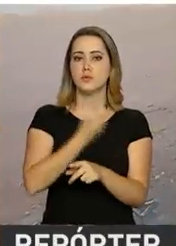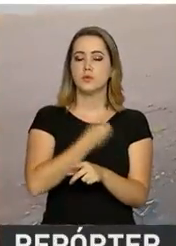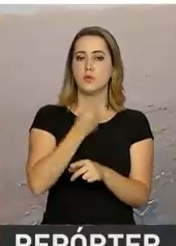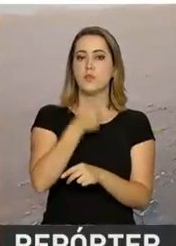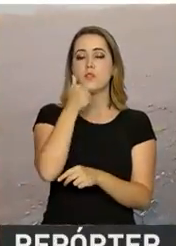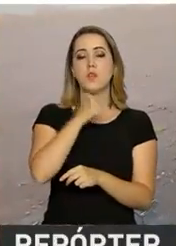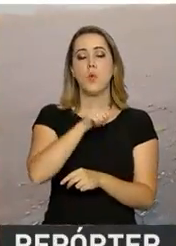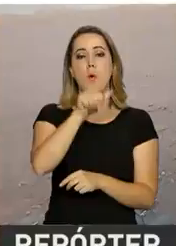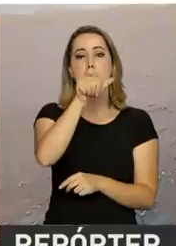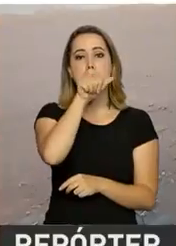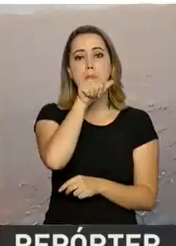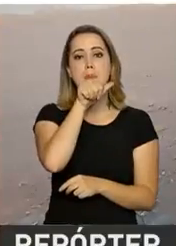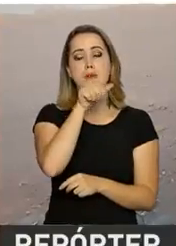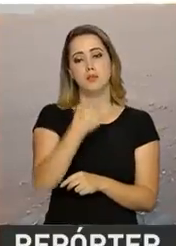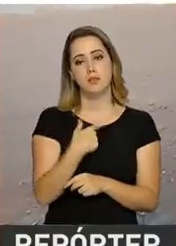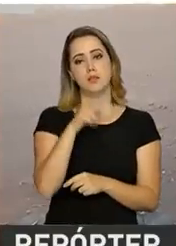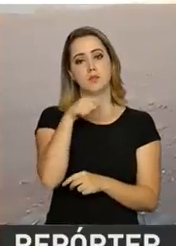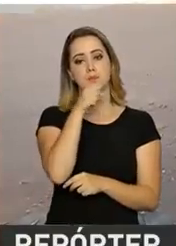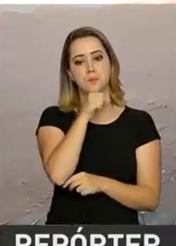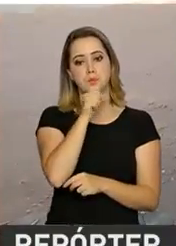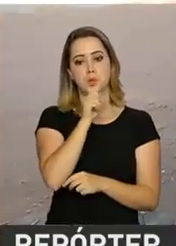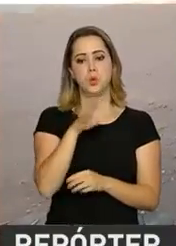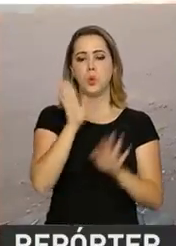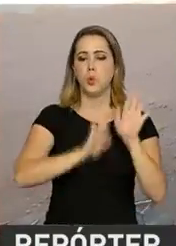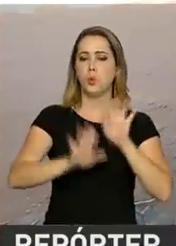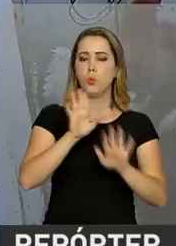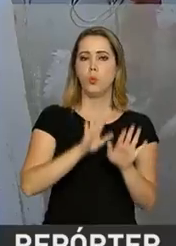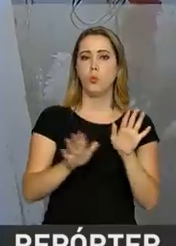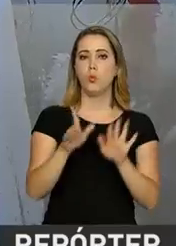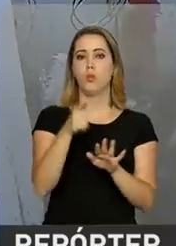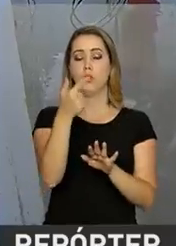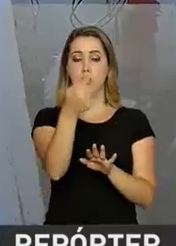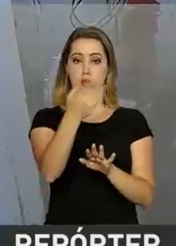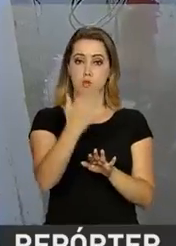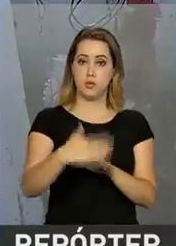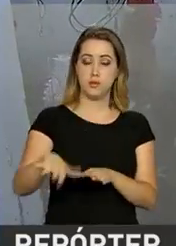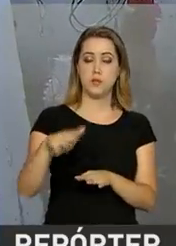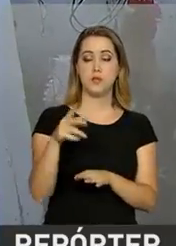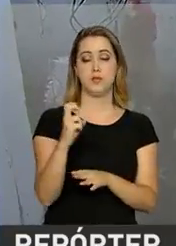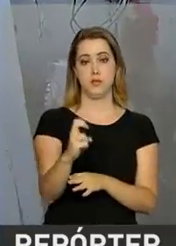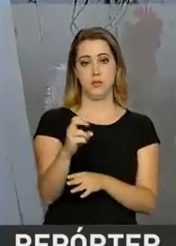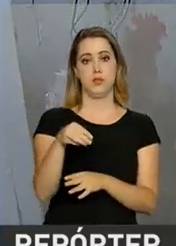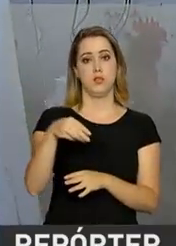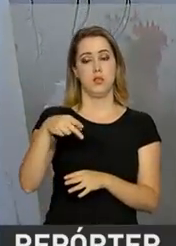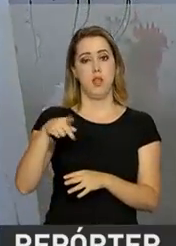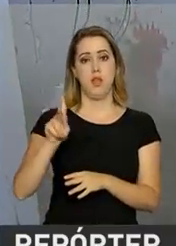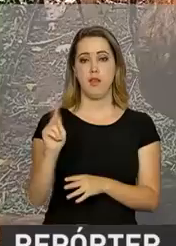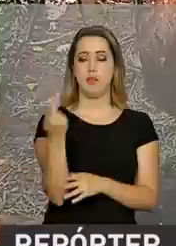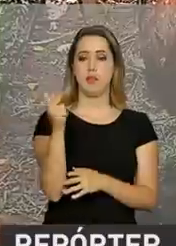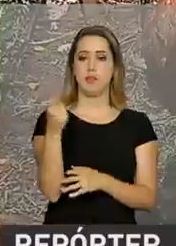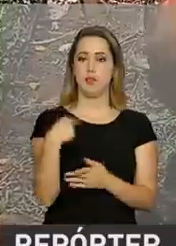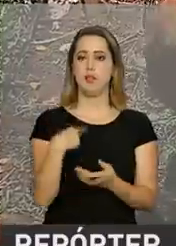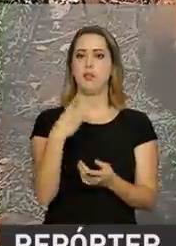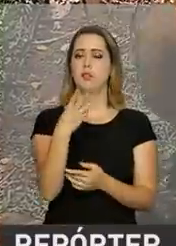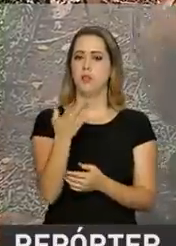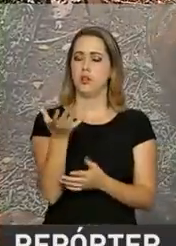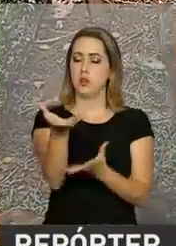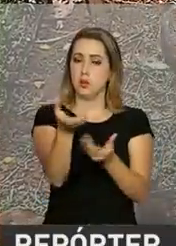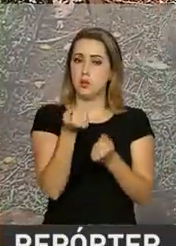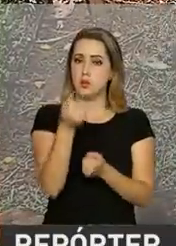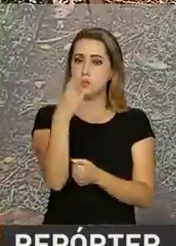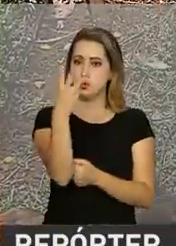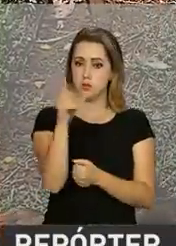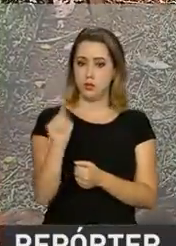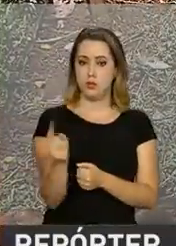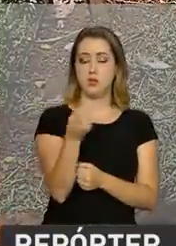idosa e cuida sozinha de 7 hectares e meio de terra. Isabel garantiu, através do Fomento Mulher, R$ 3 mil